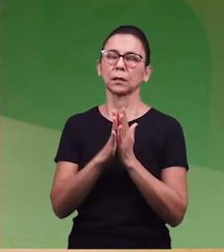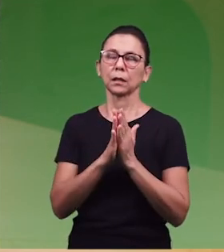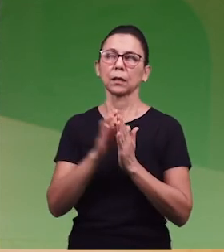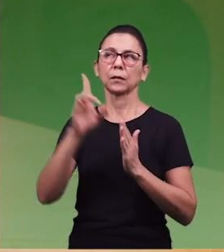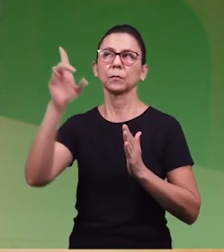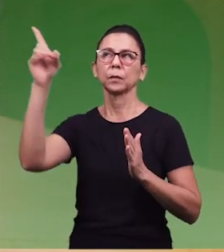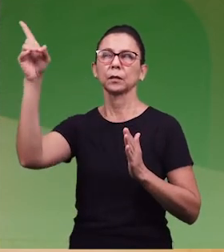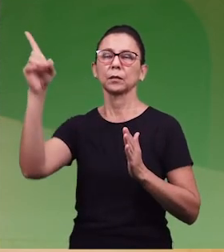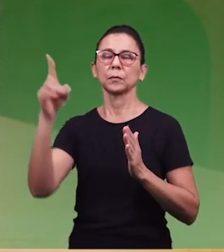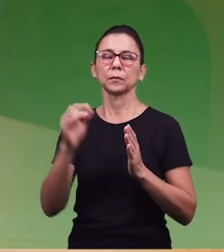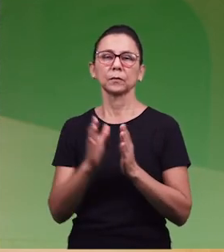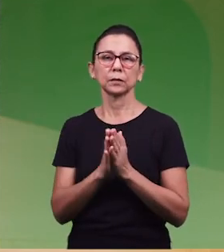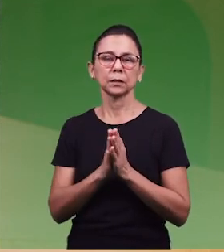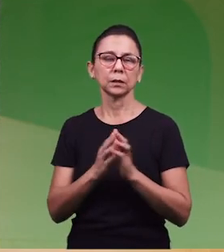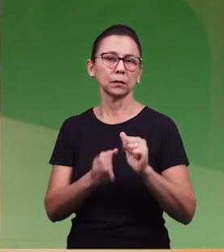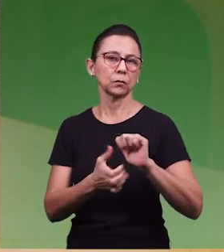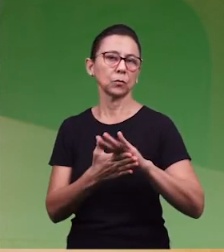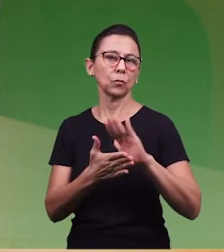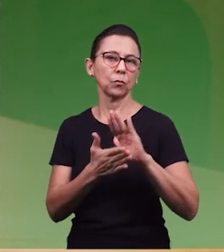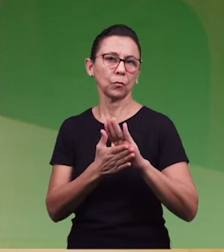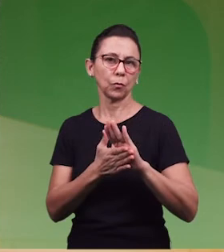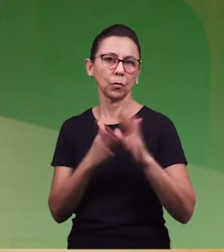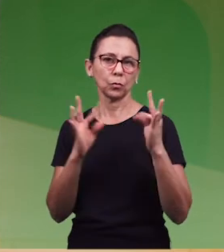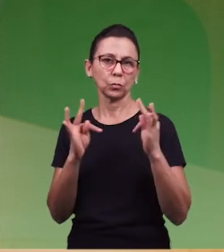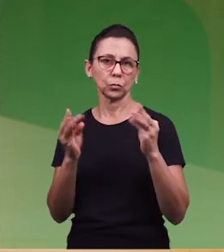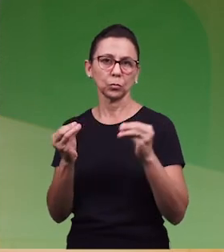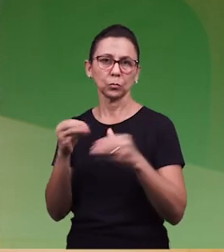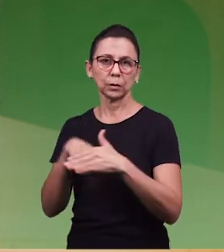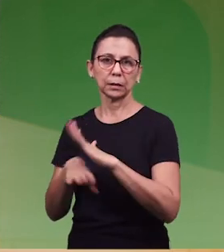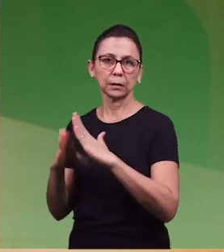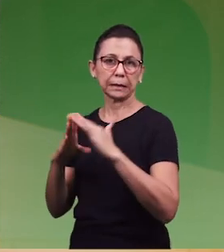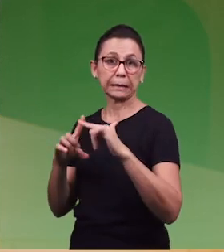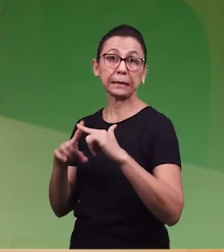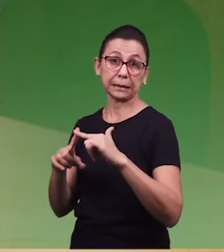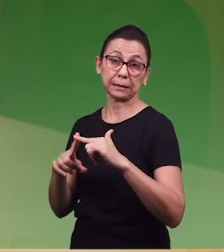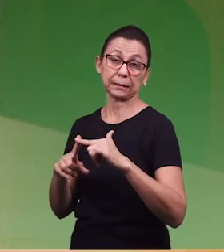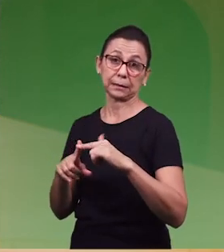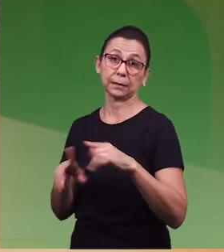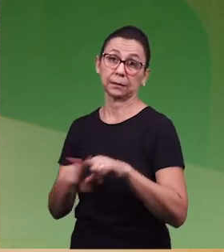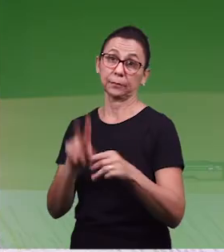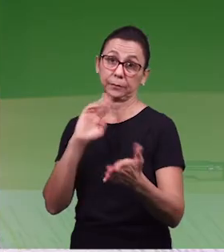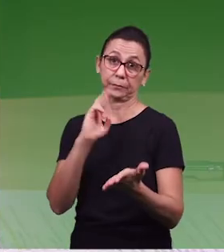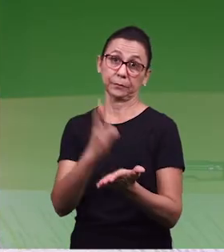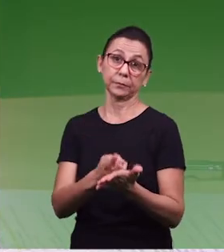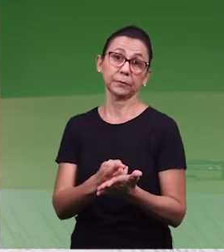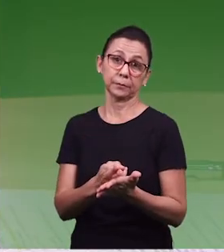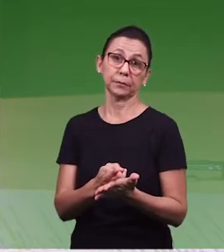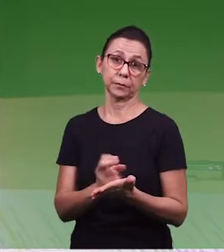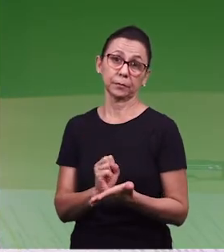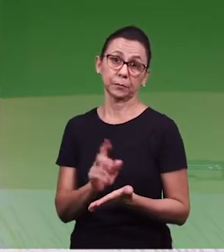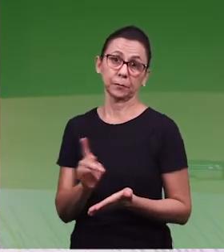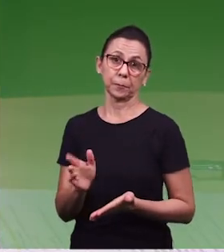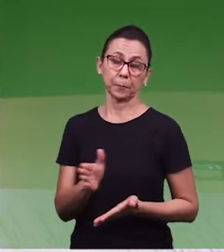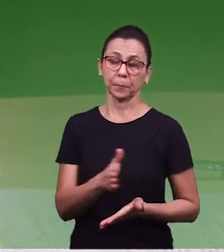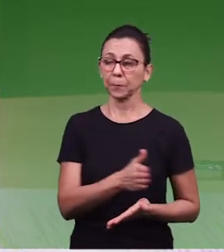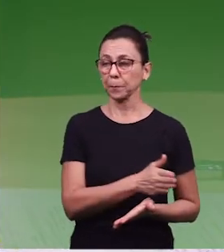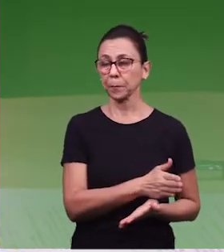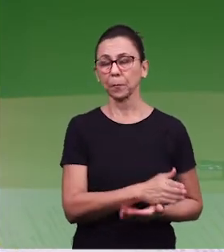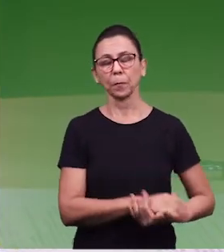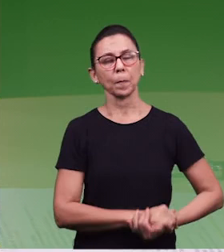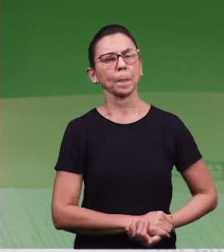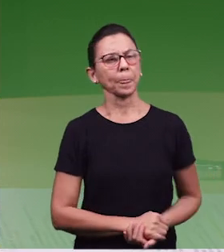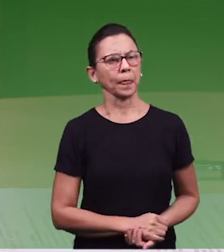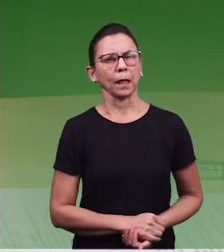do corpo. Além dos resultados disso, né? Muito bem, muito bem. É interessante